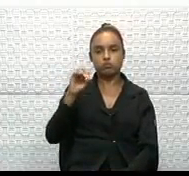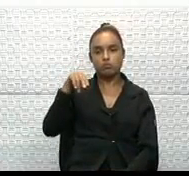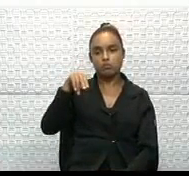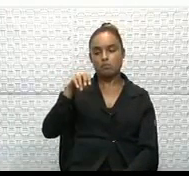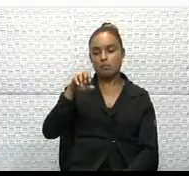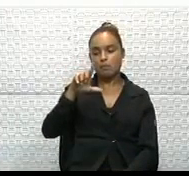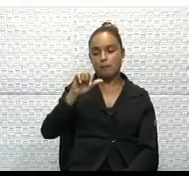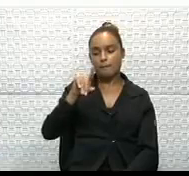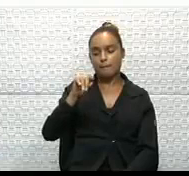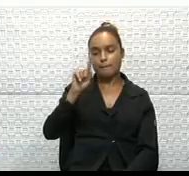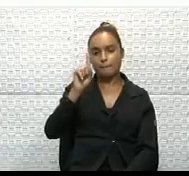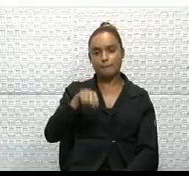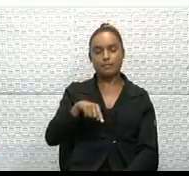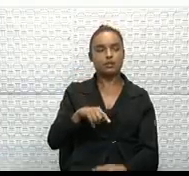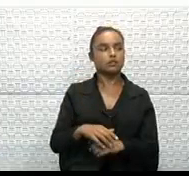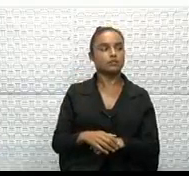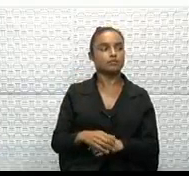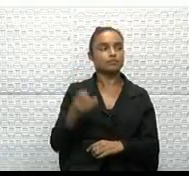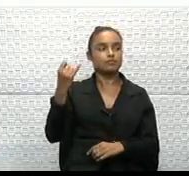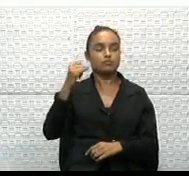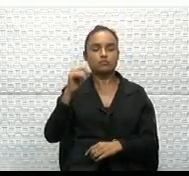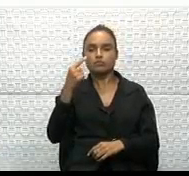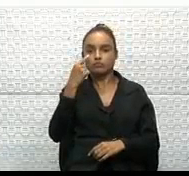variável mês